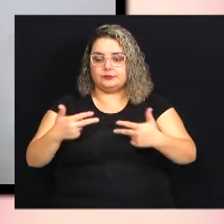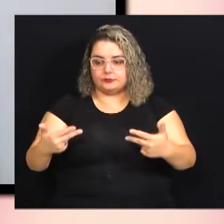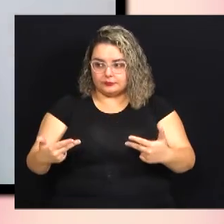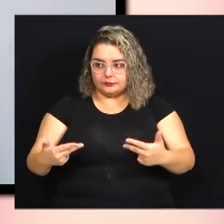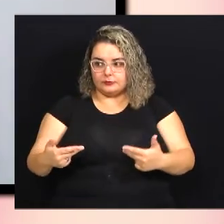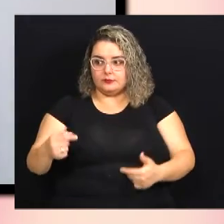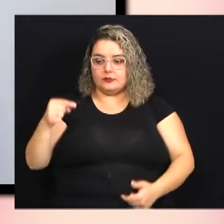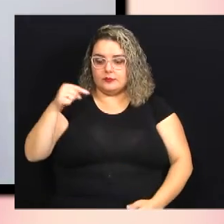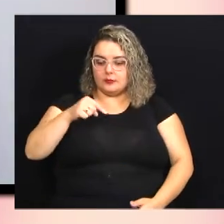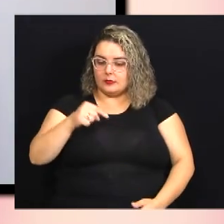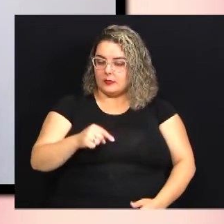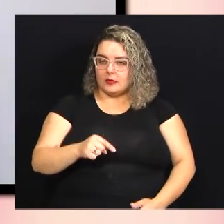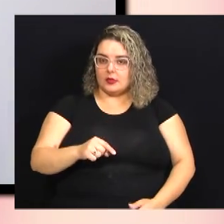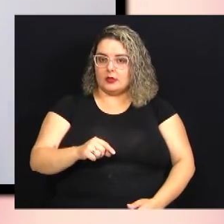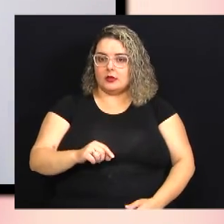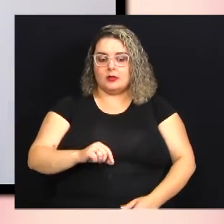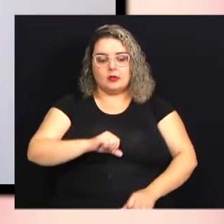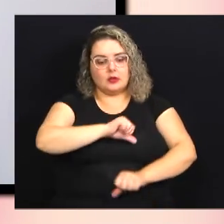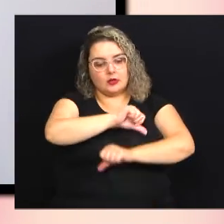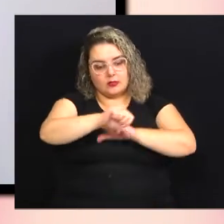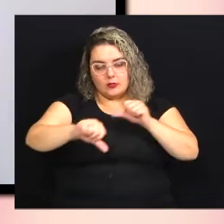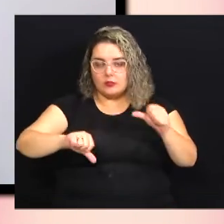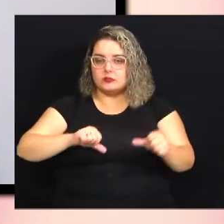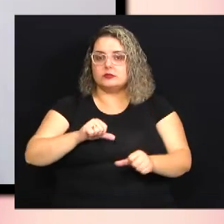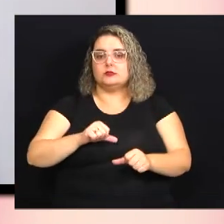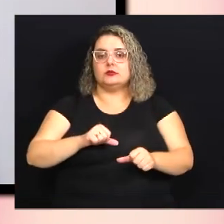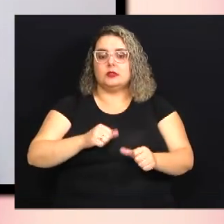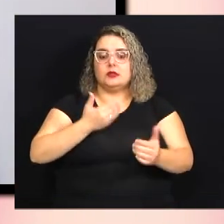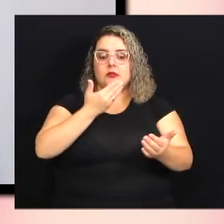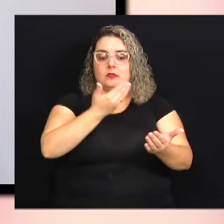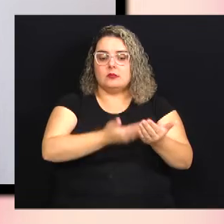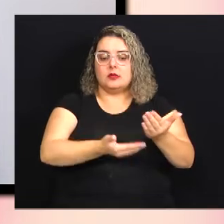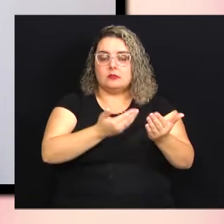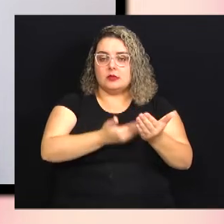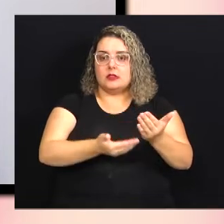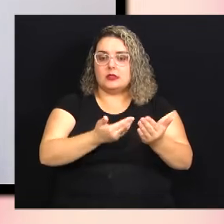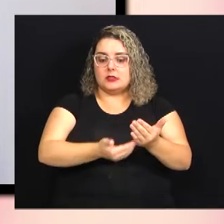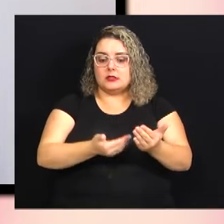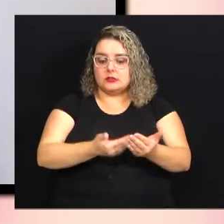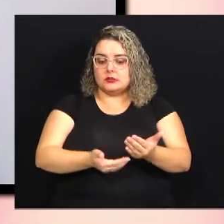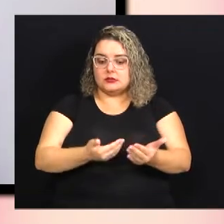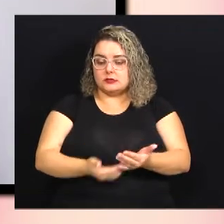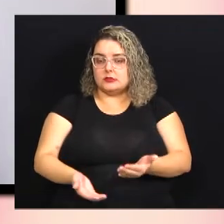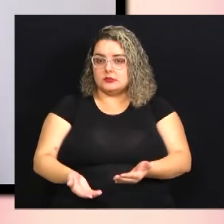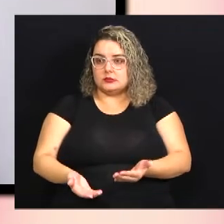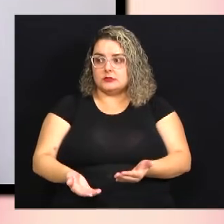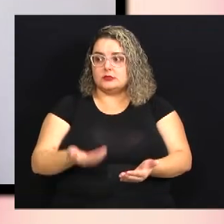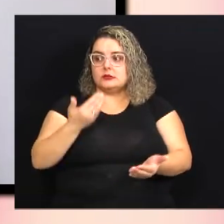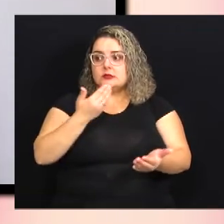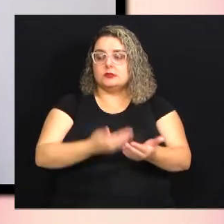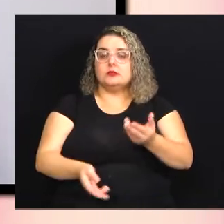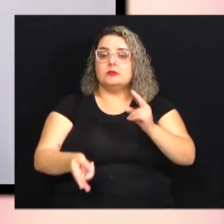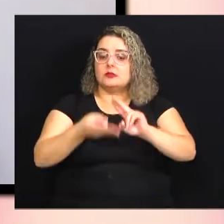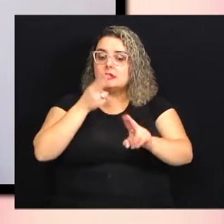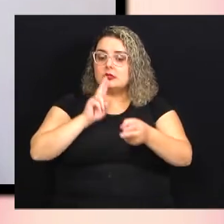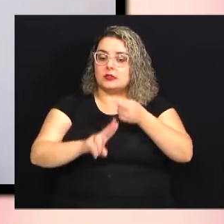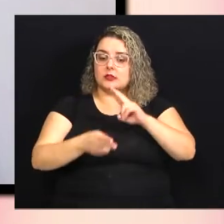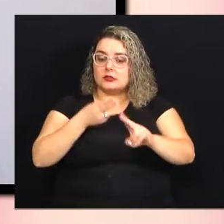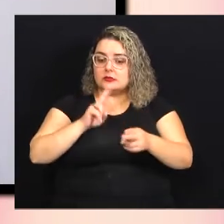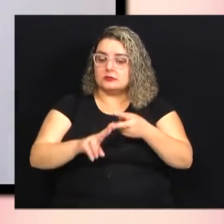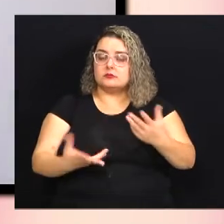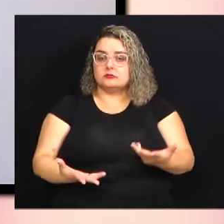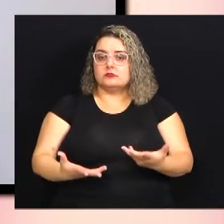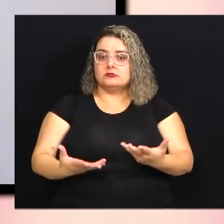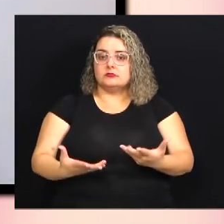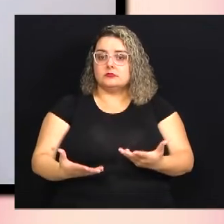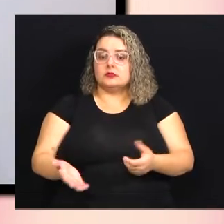coisas. Aqui acontece um fenômeno ao contrário. Eu vou perdendo sinapses e eu vou perdendo habilidades